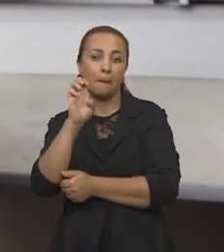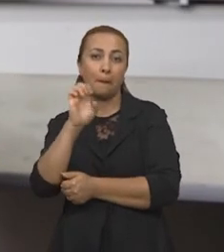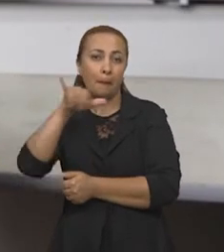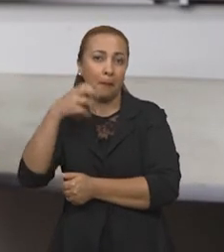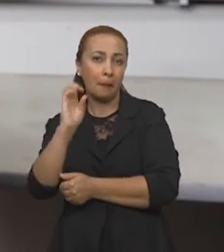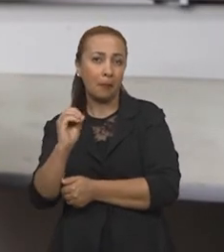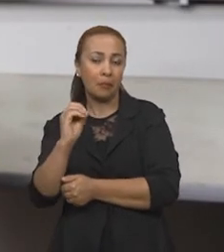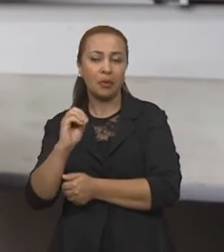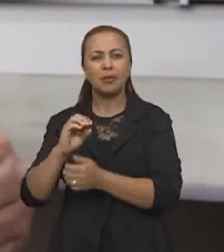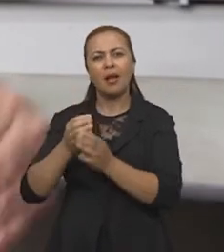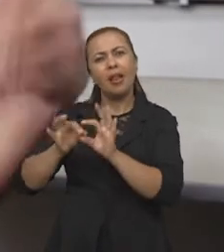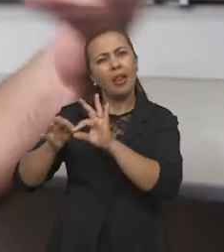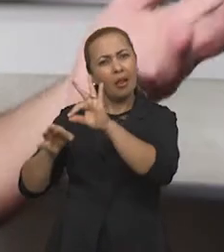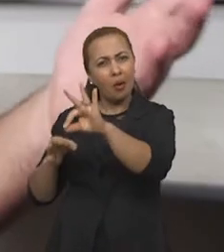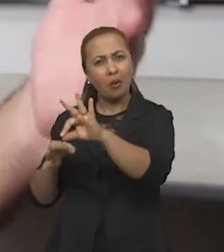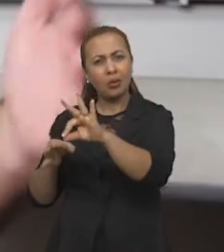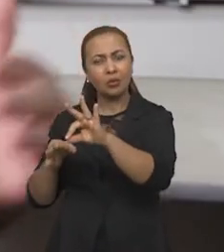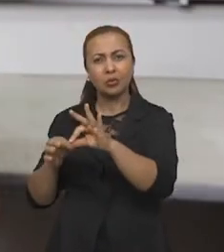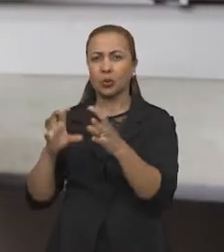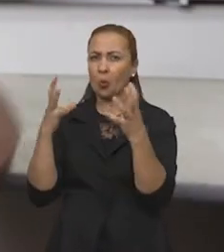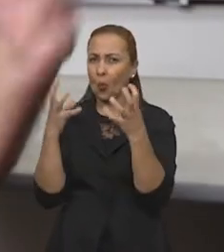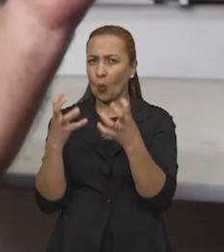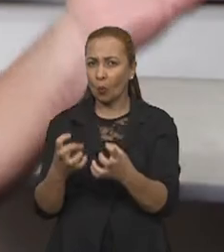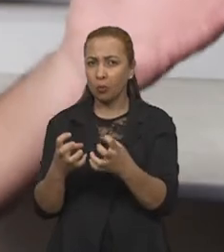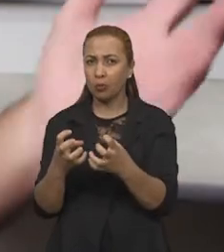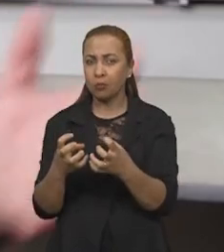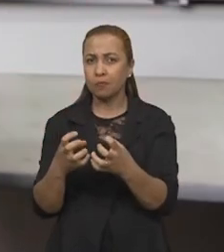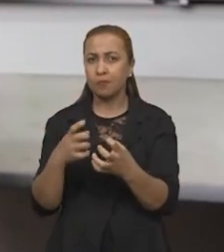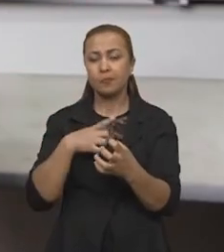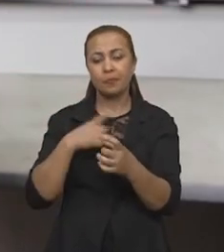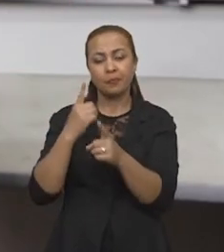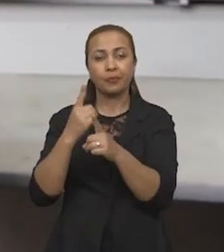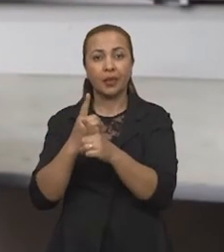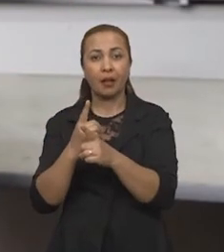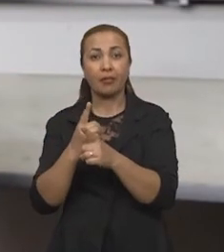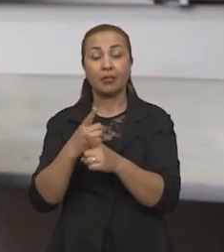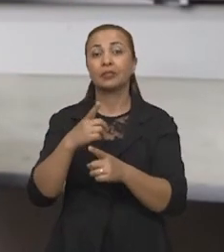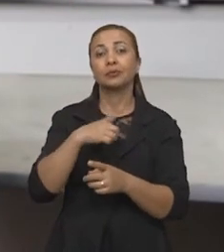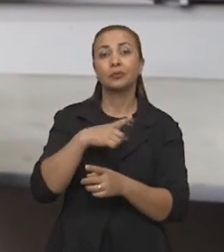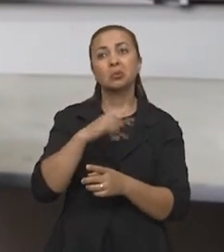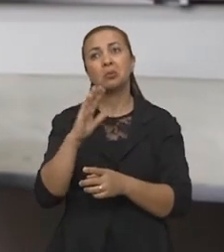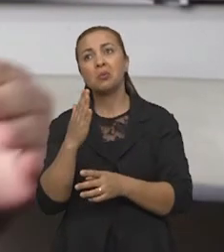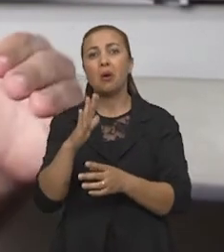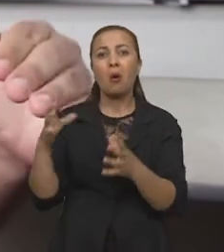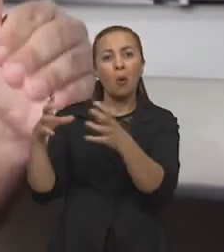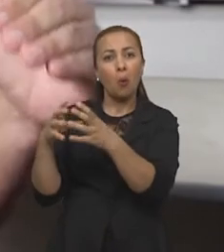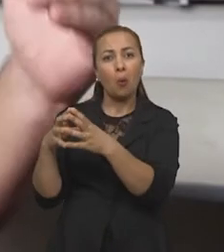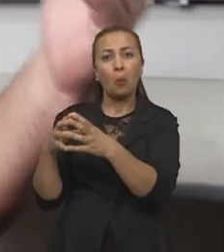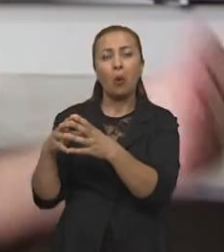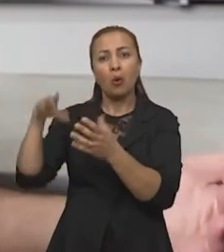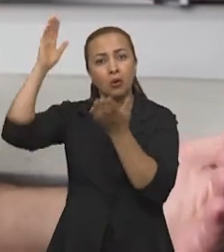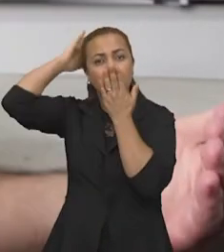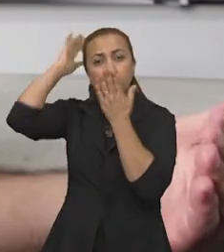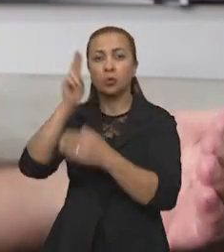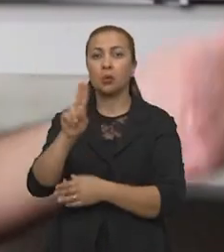Paraíba. E no interior, nesses sertões propriamente dito, né, a gente acreditava que havia